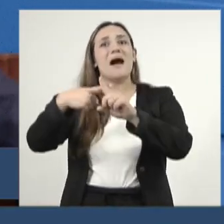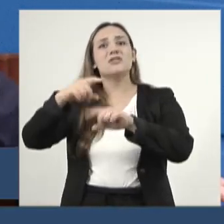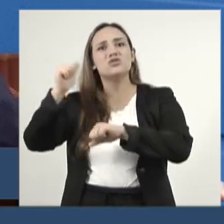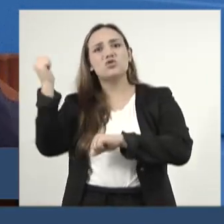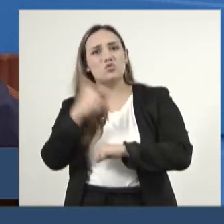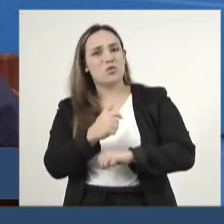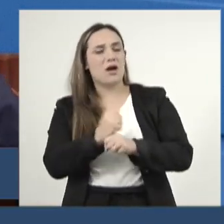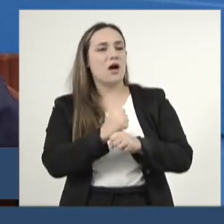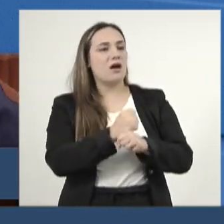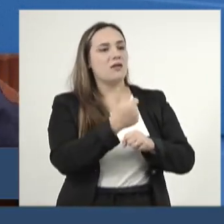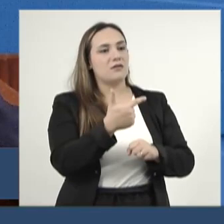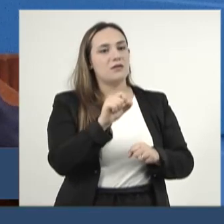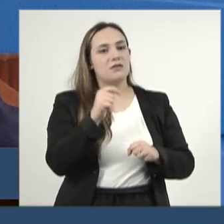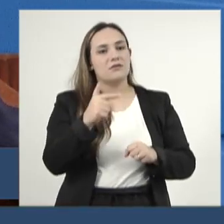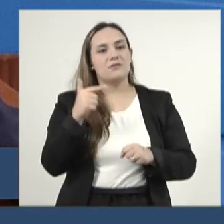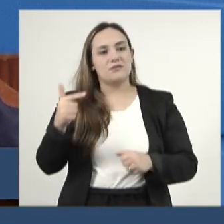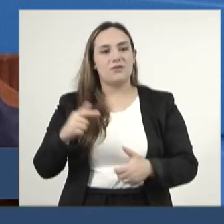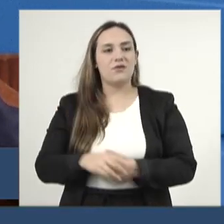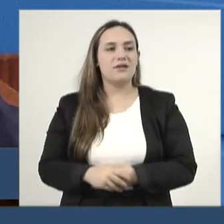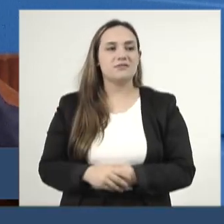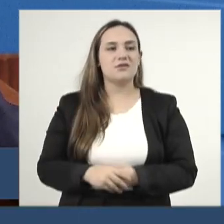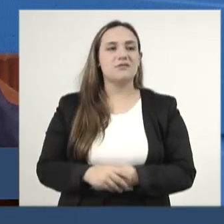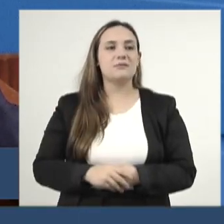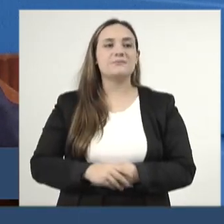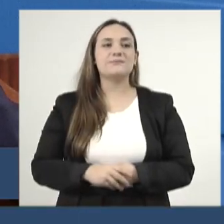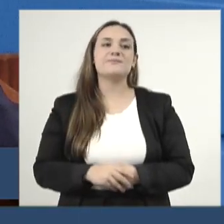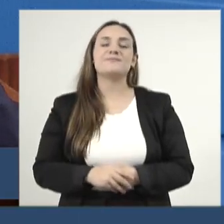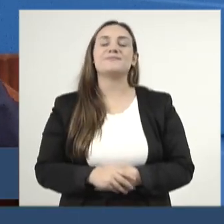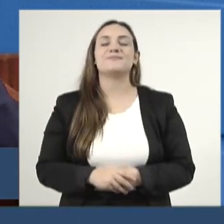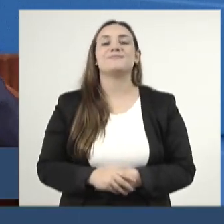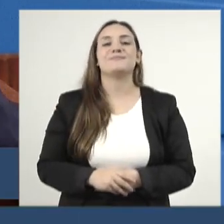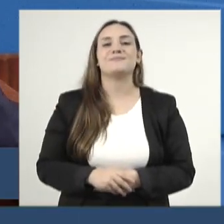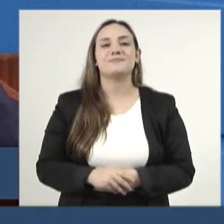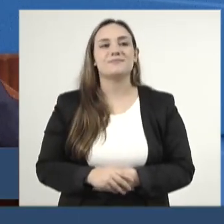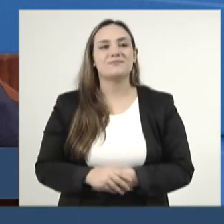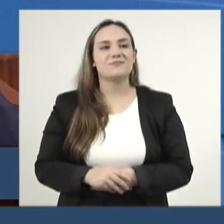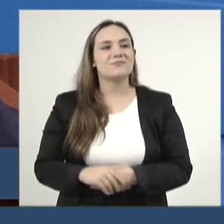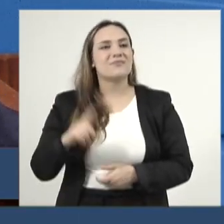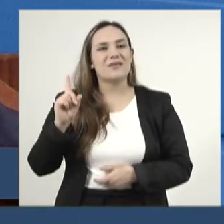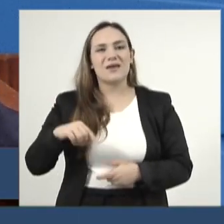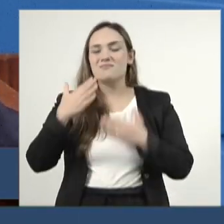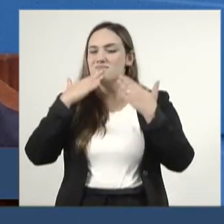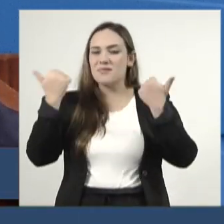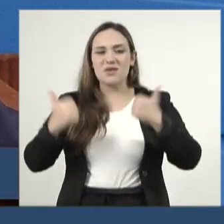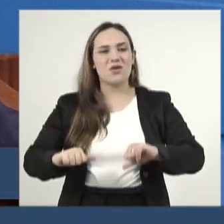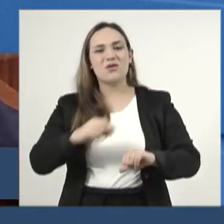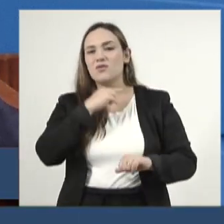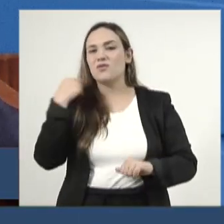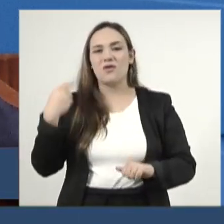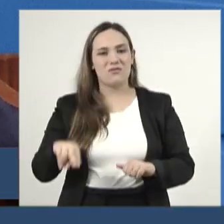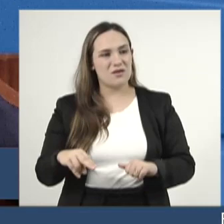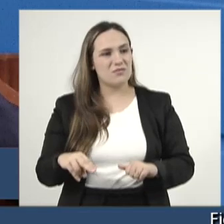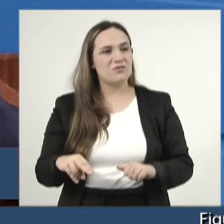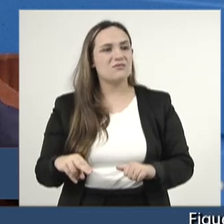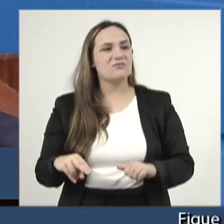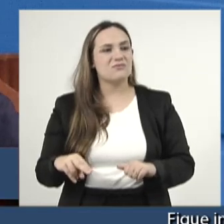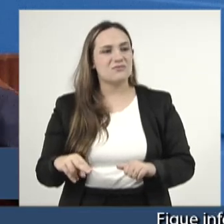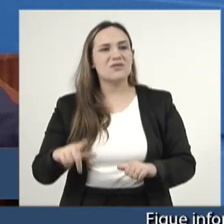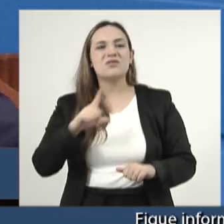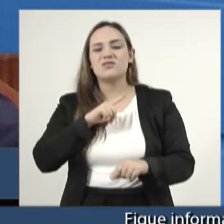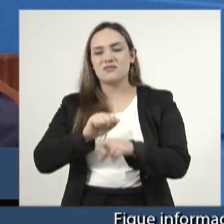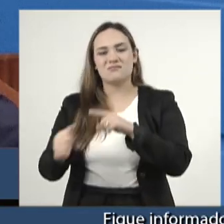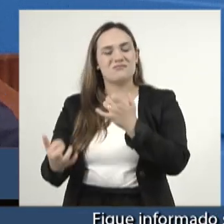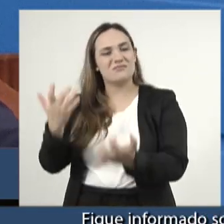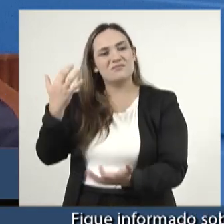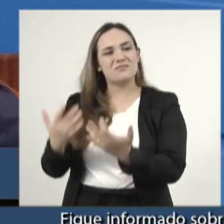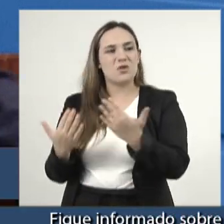foi queimado no ano passado. E foi o pior novembro em quantidade de incêndios